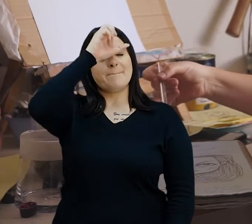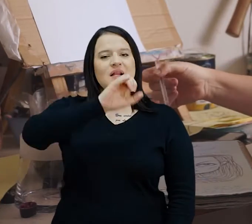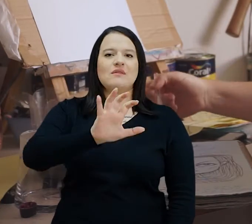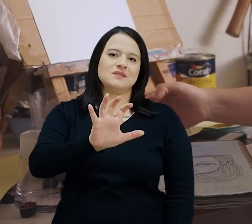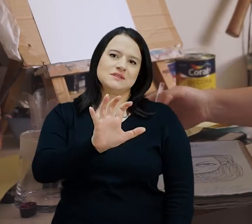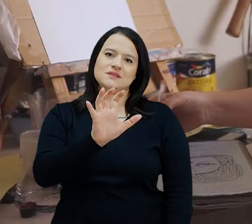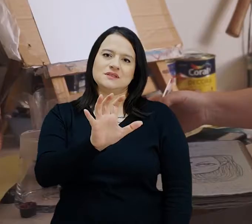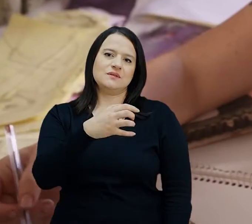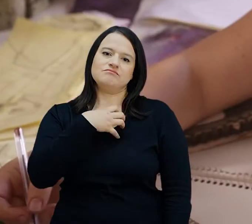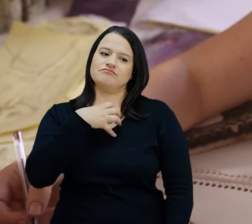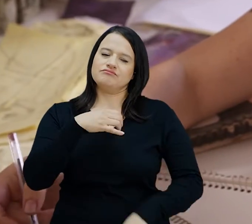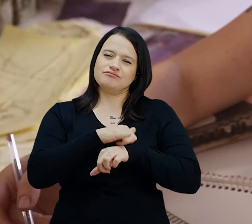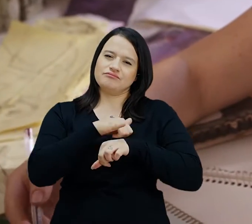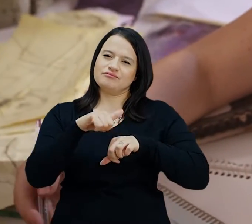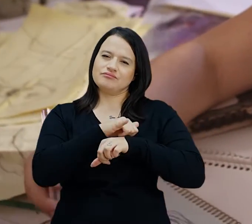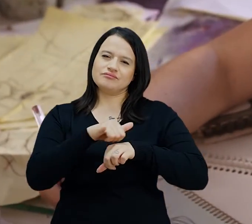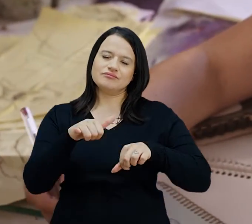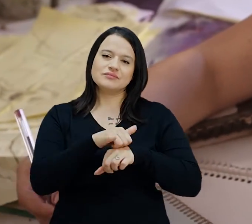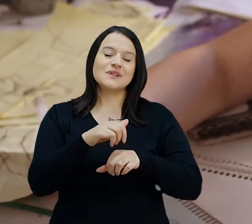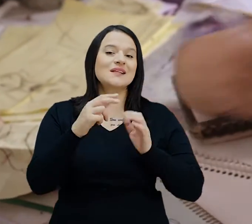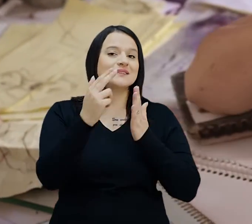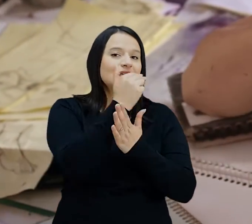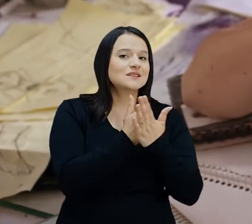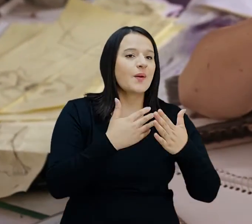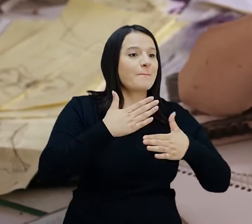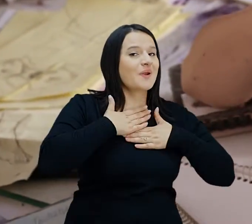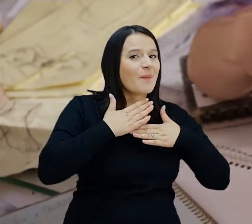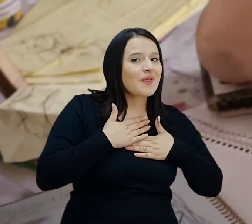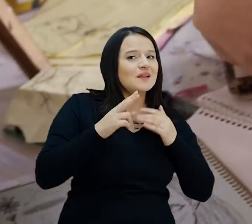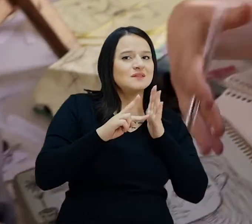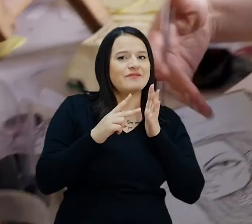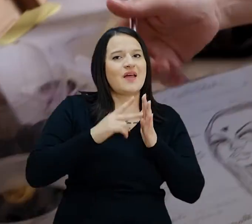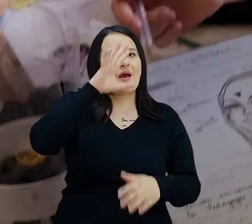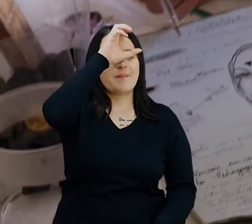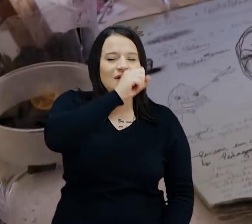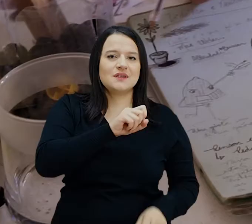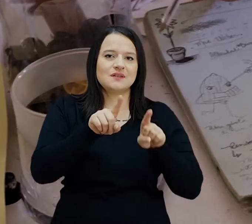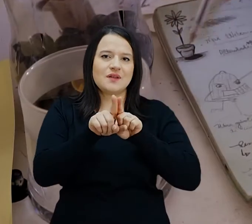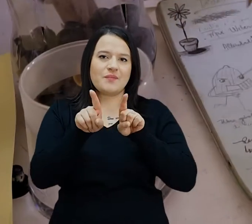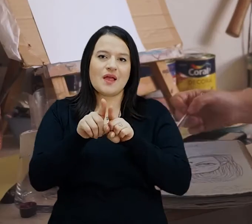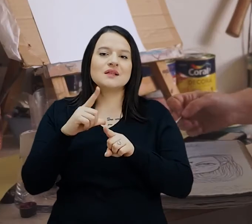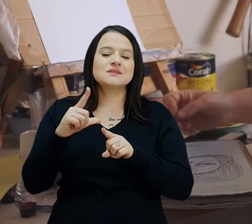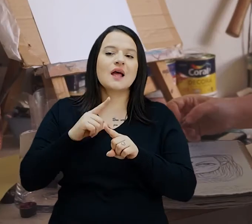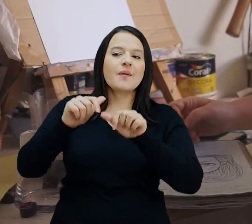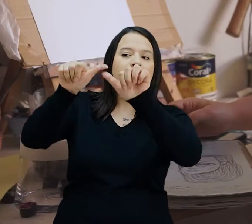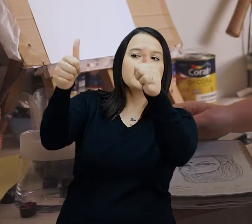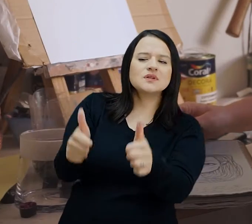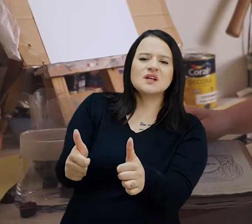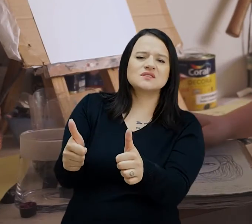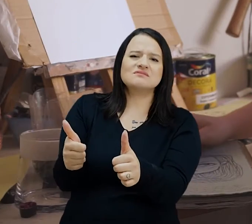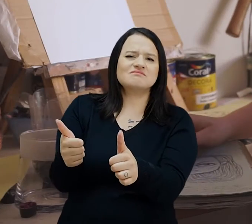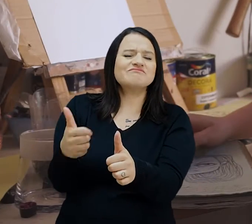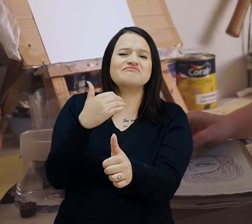de aprendizagem para mim. O desenho para mim também é um processo de aprendizagem. Então aqui